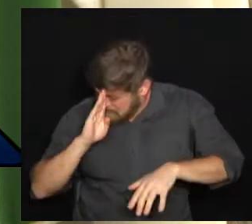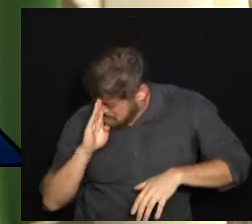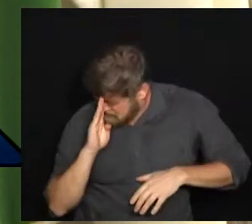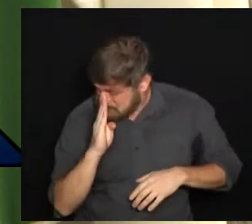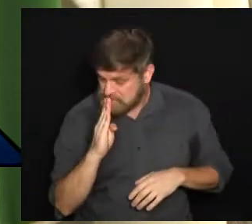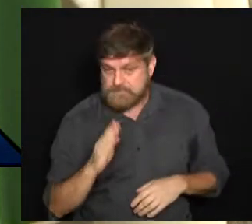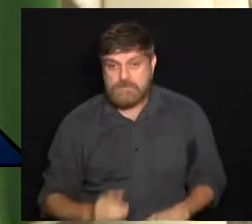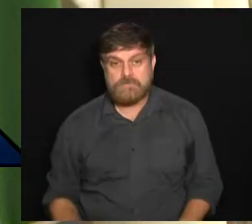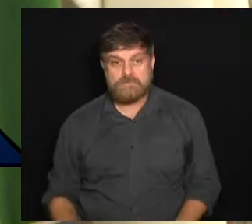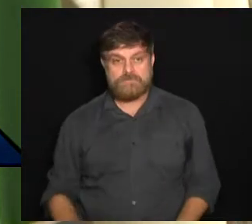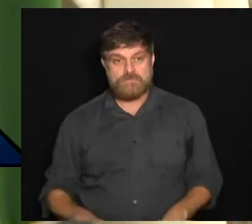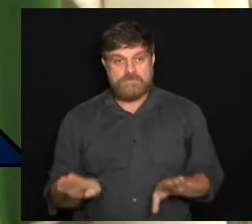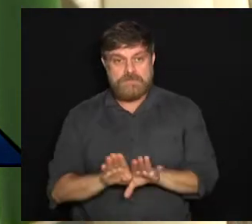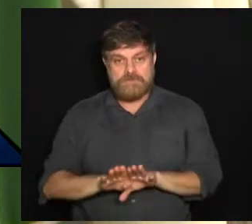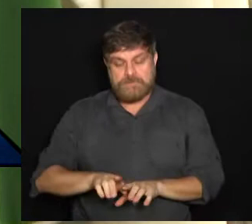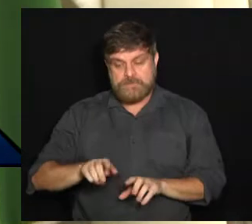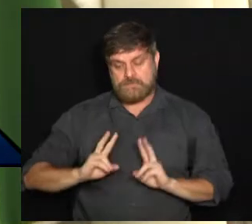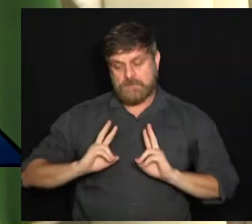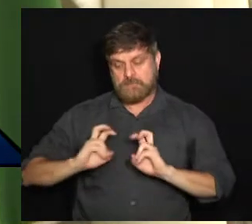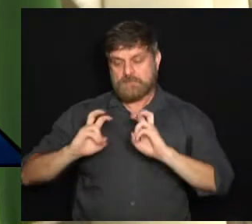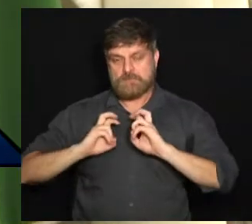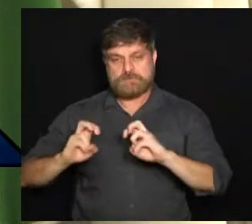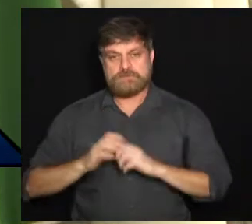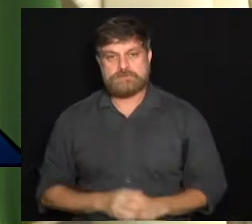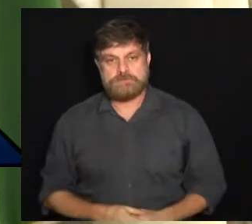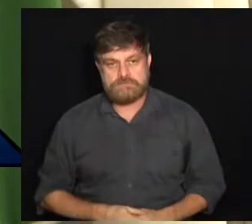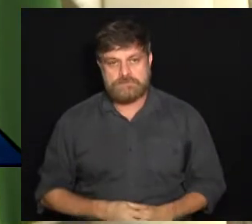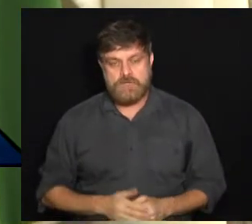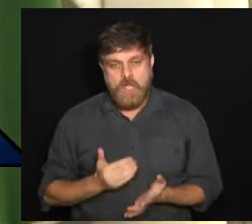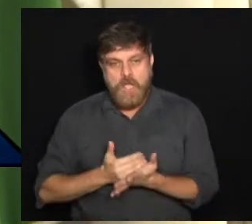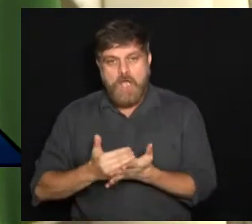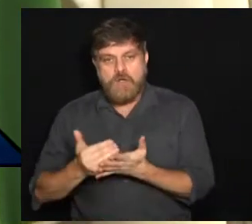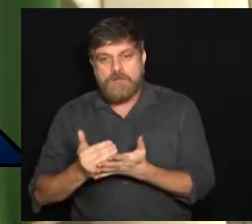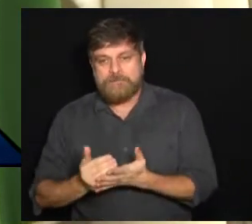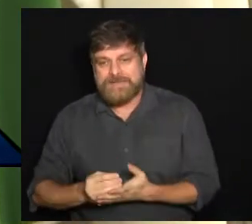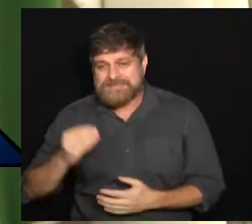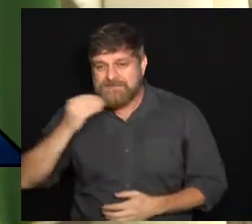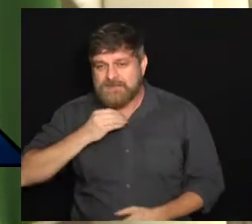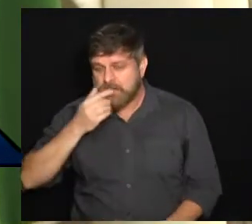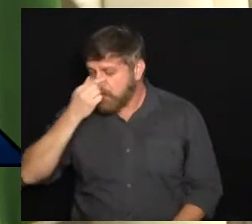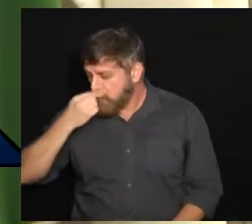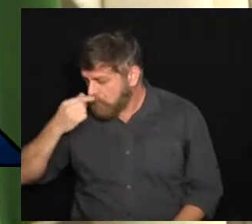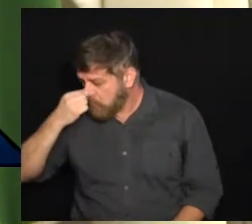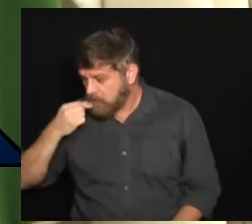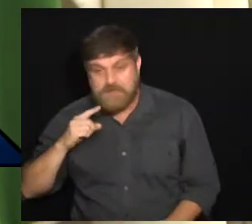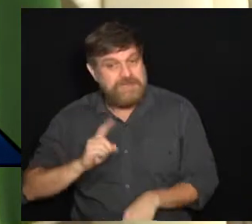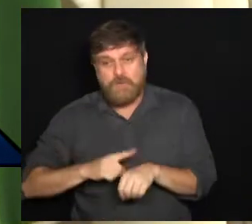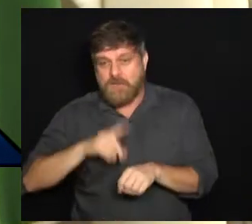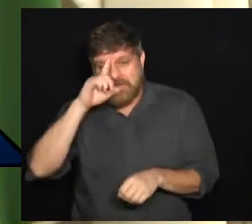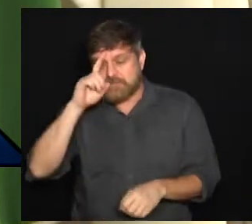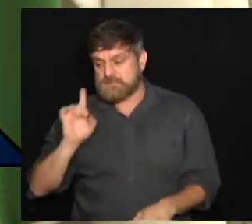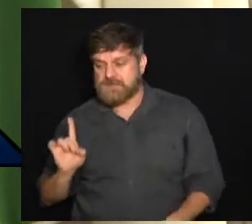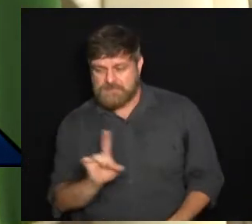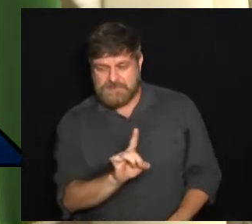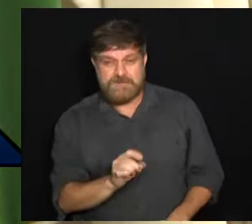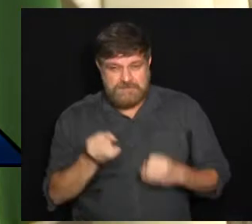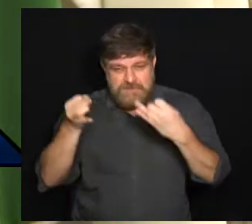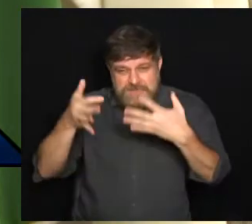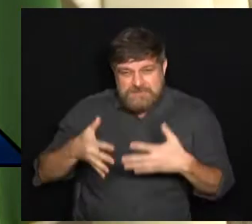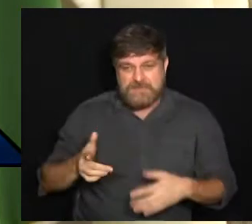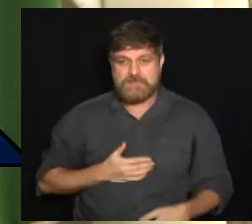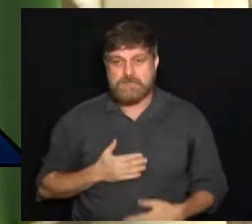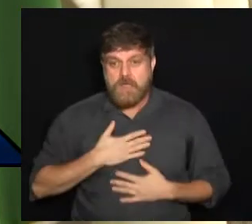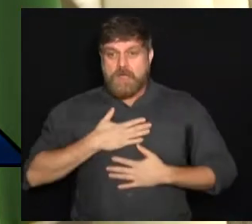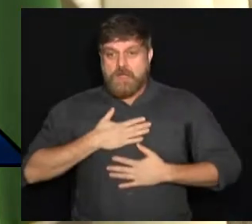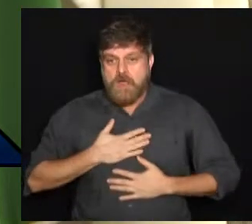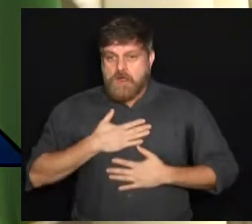se você começa a evoluir com um quadro respiratório leve, não é hora de ir para o hospital. O que é um quadro respiratório leve? Sem falta de